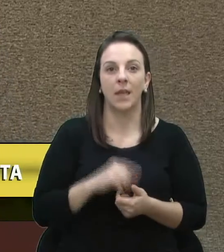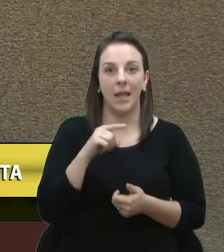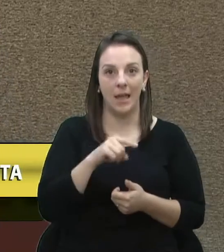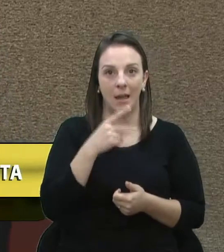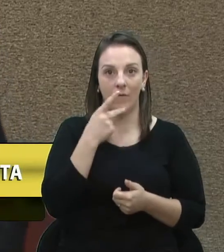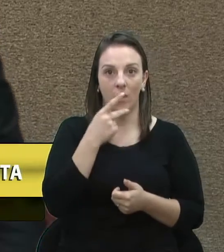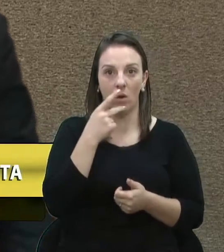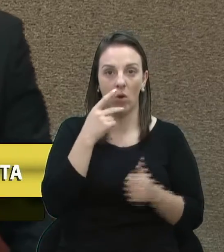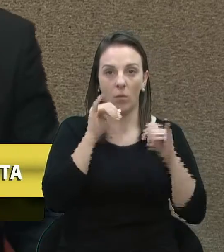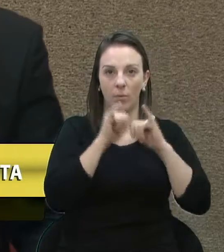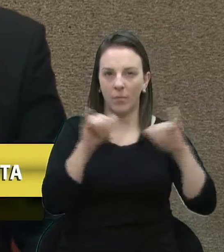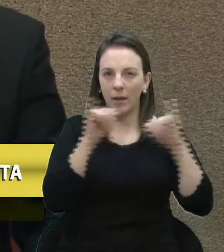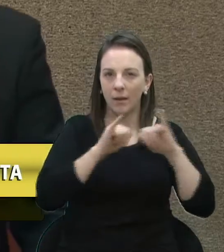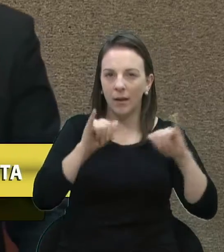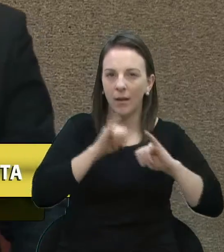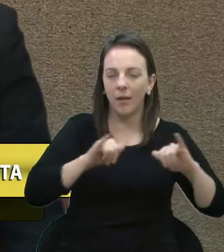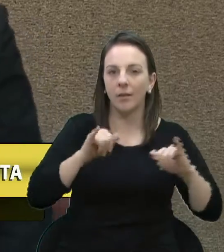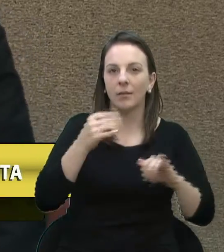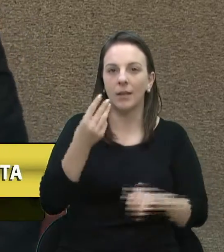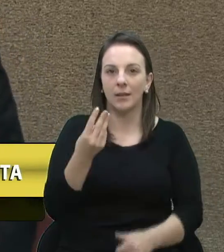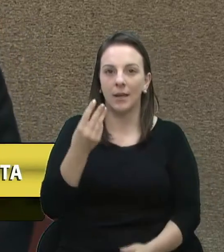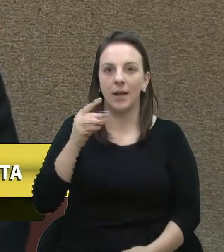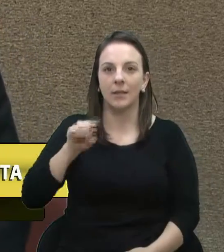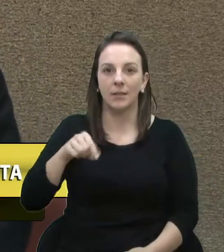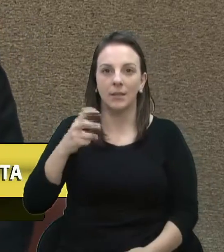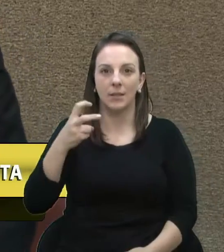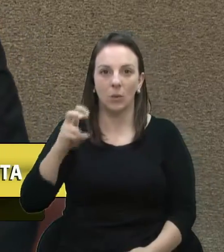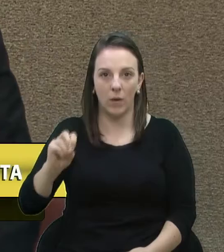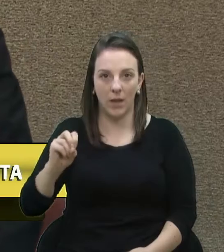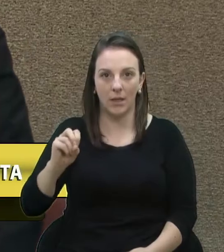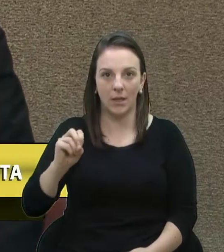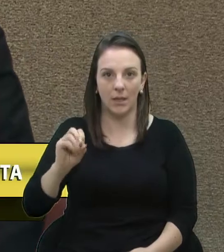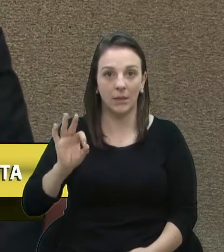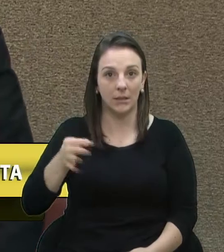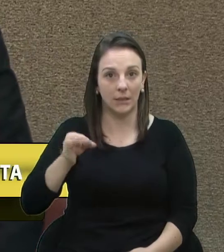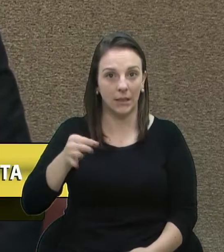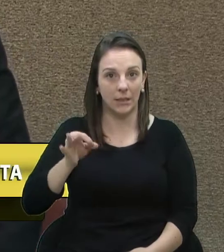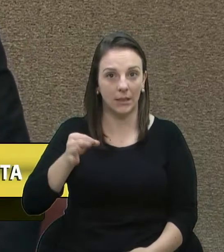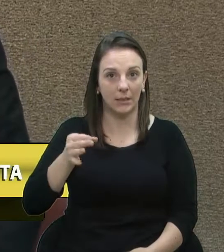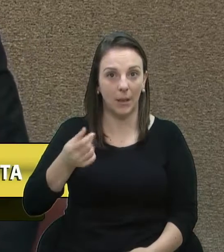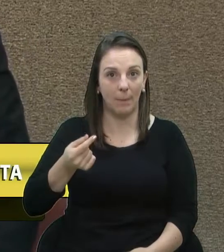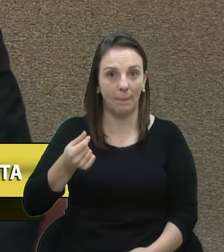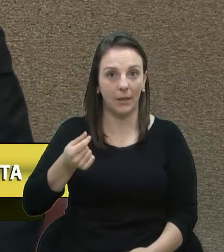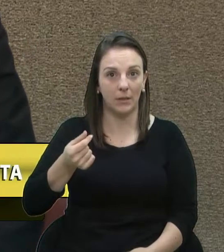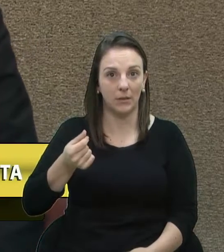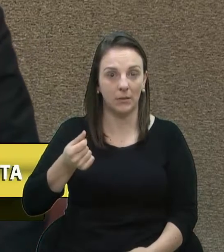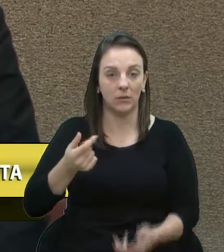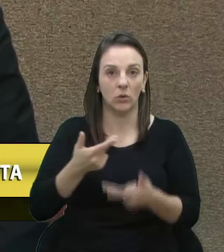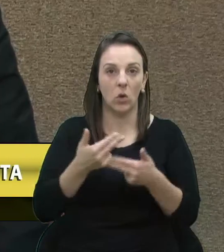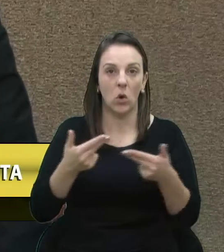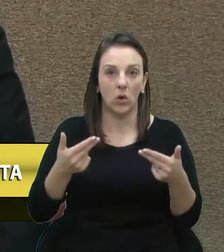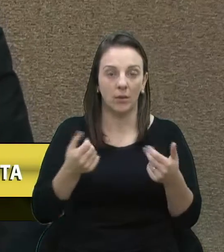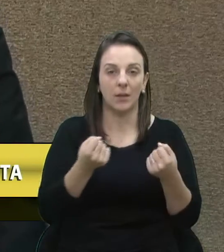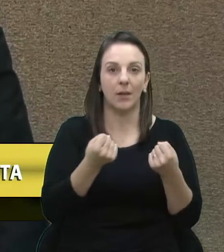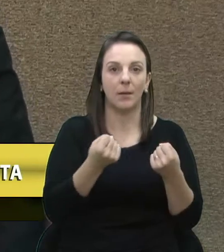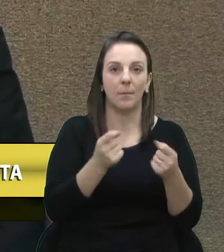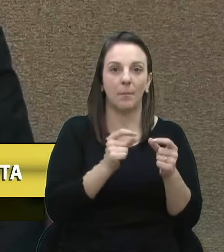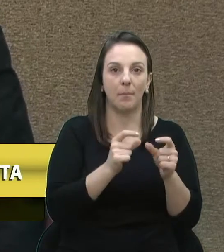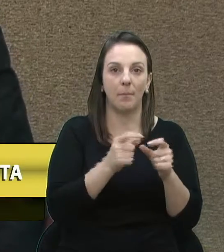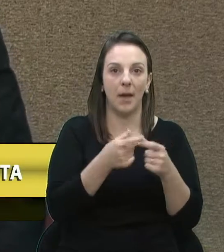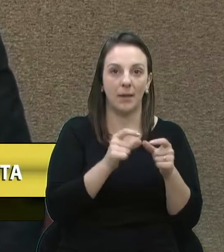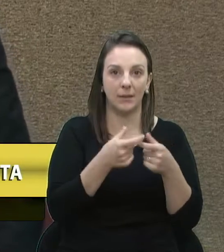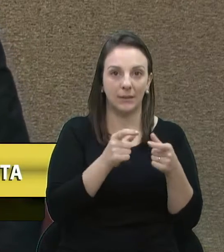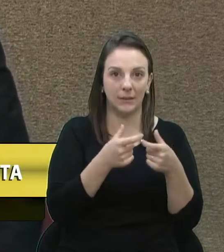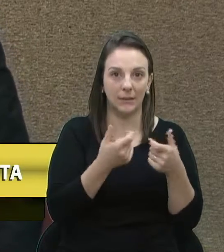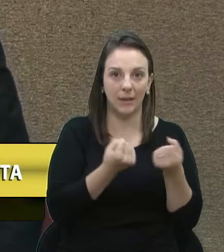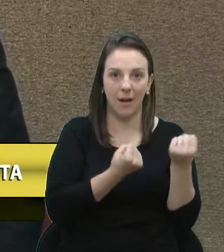a campanha dos 13,50, com certeza o preço das coisas, das peças automotivas e o